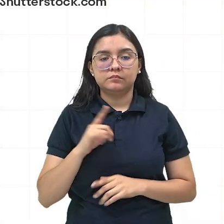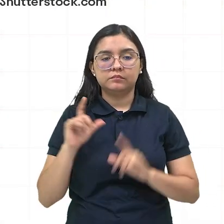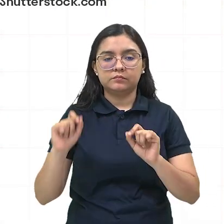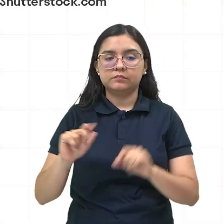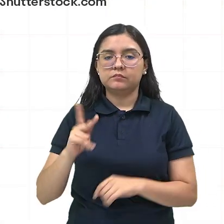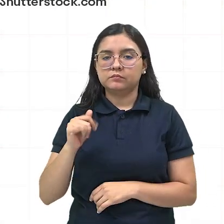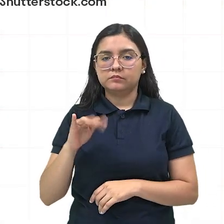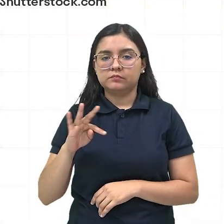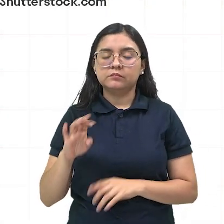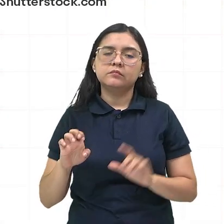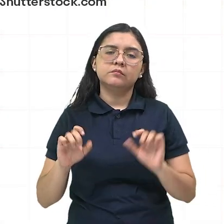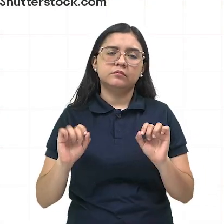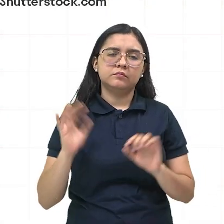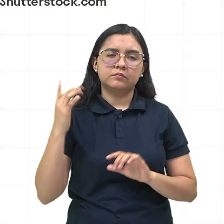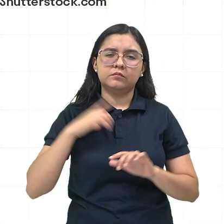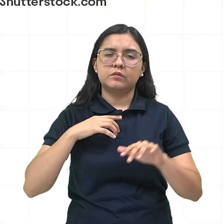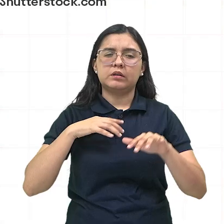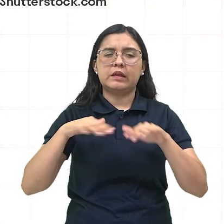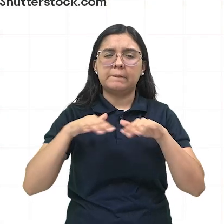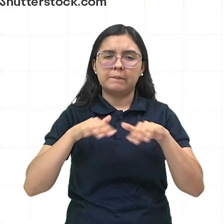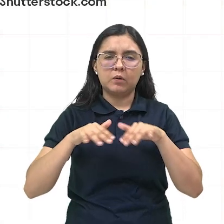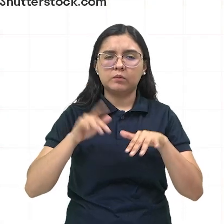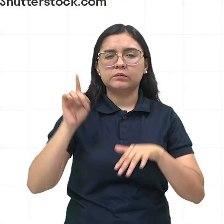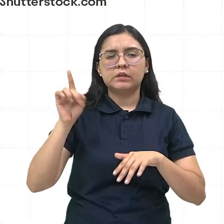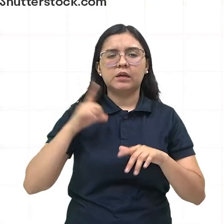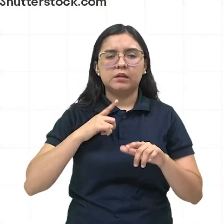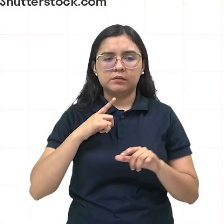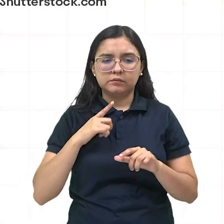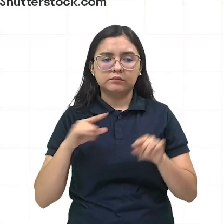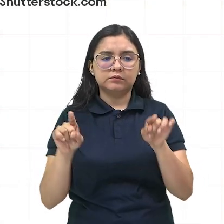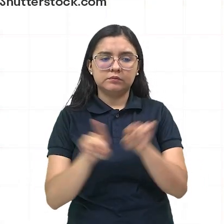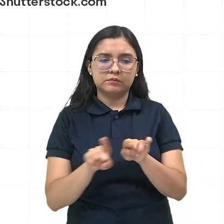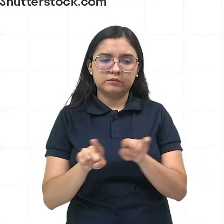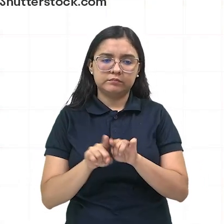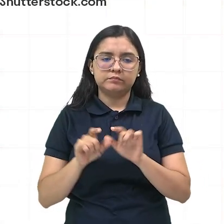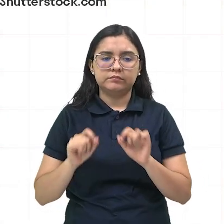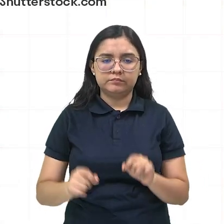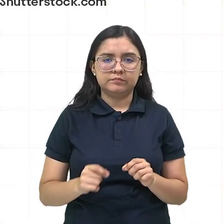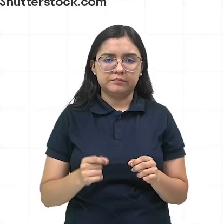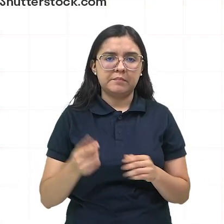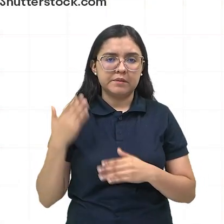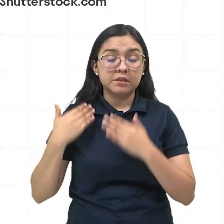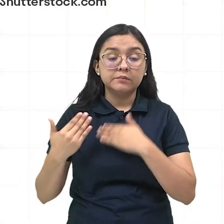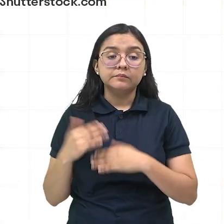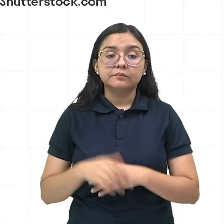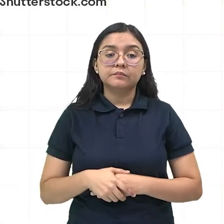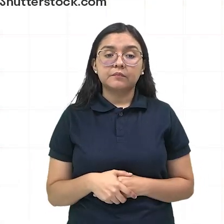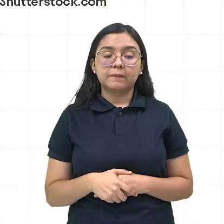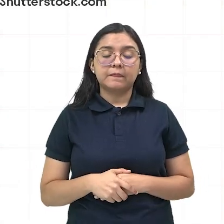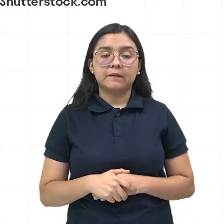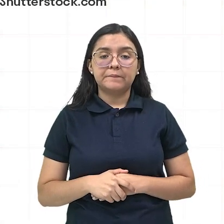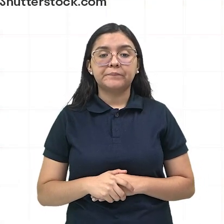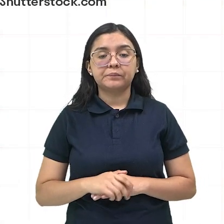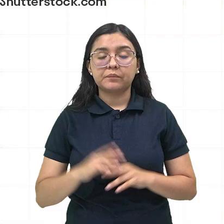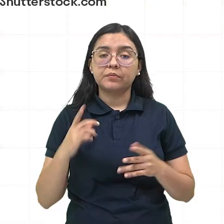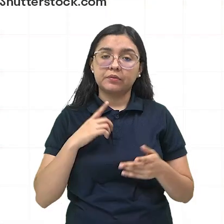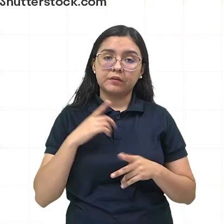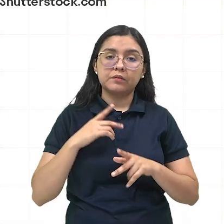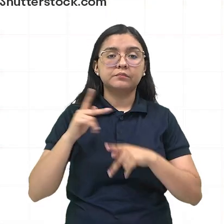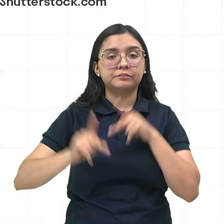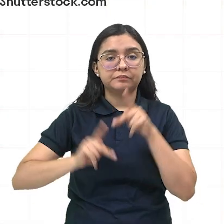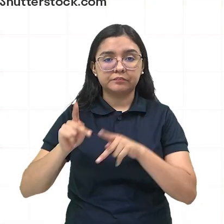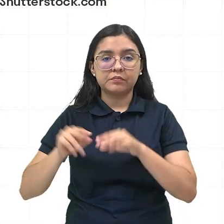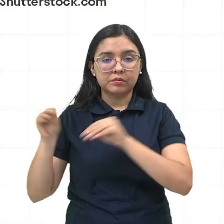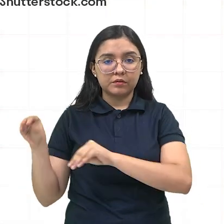por exemplo, quando ocorreu, né, terremoto no Haiti, década passada isso aí já. Muitos haitianos vieram para o